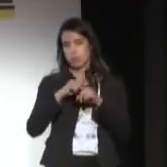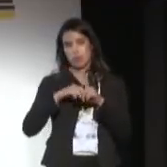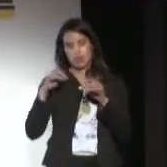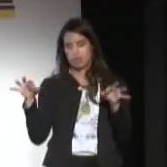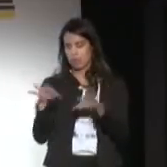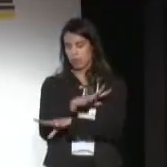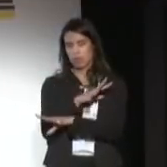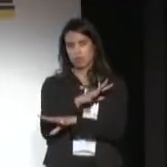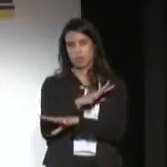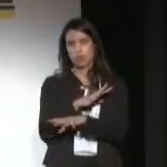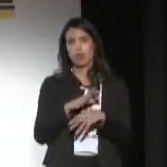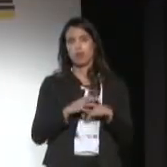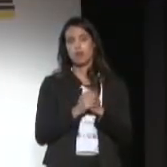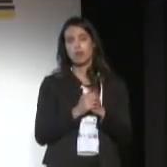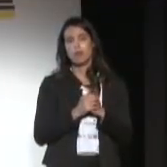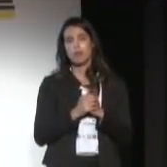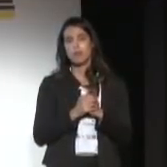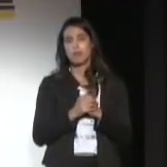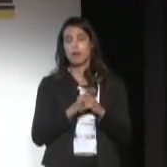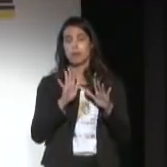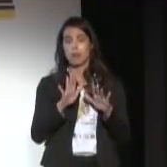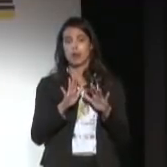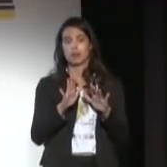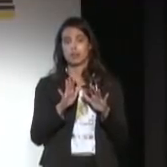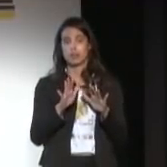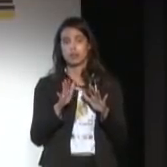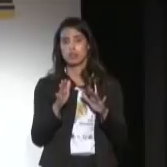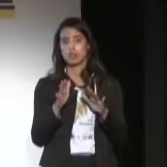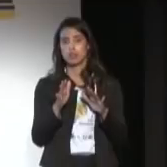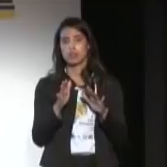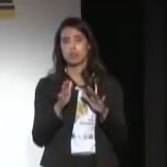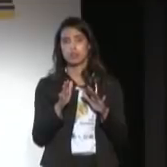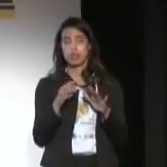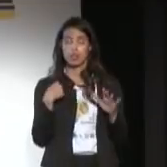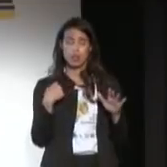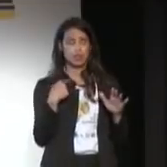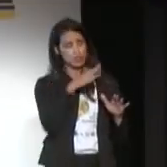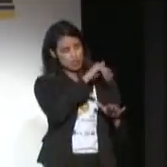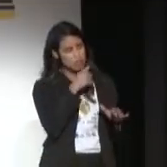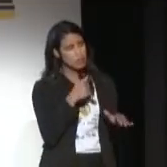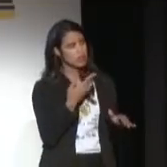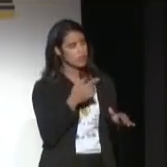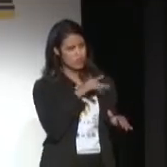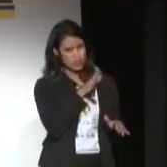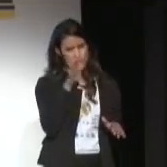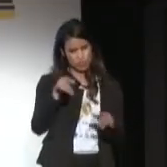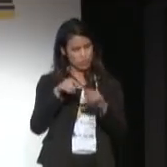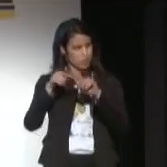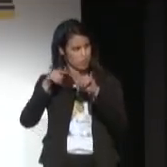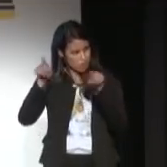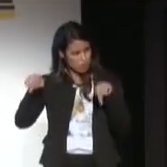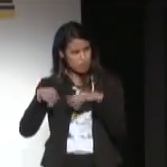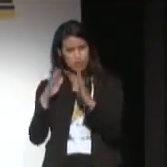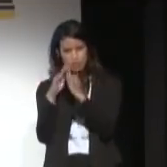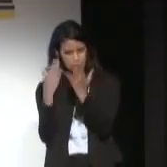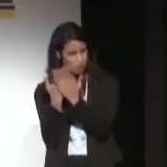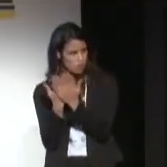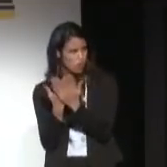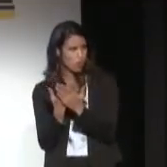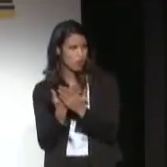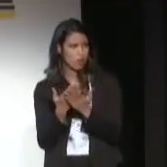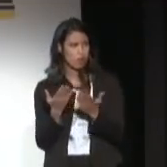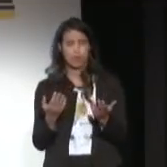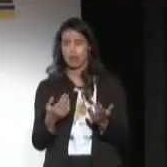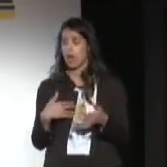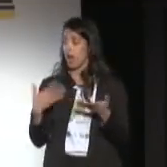em 2, né? E em algum momento, junto a essas pessoas, eu perguntei para elas se elas já foram à escola. Né? E elas disseram, Janaína, quer